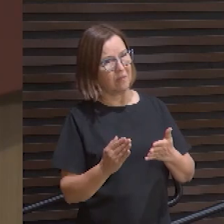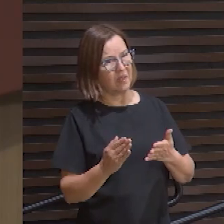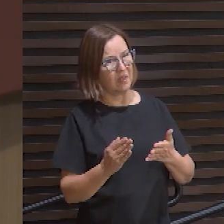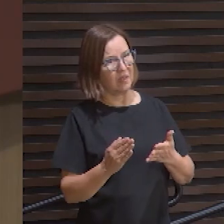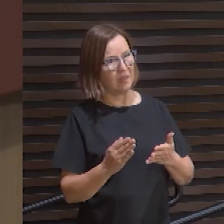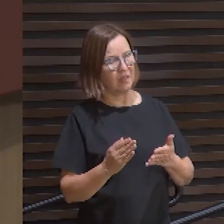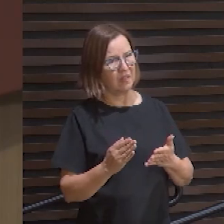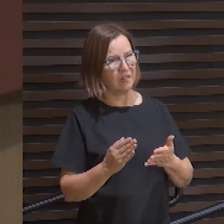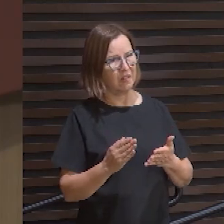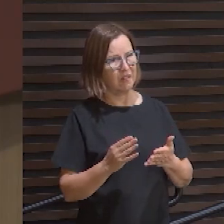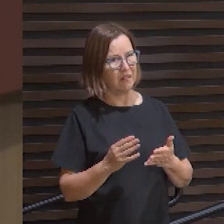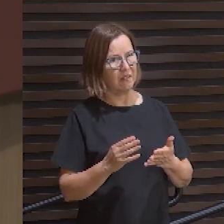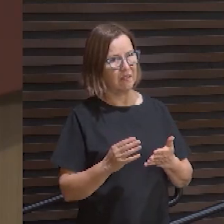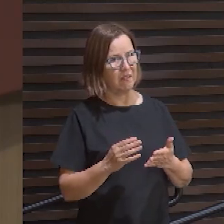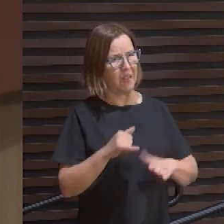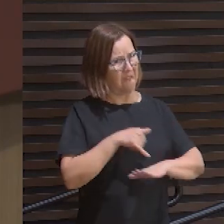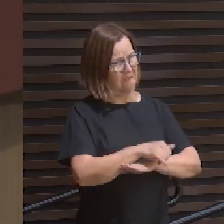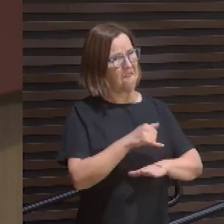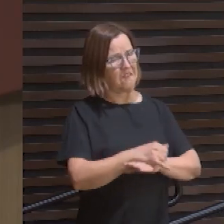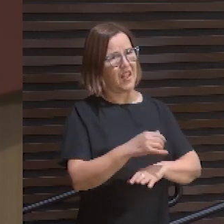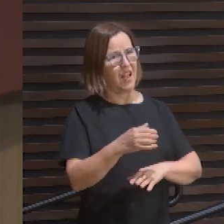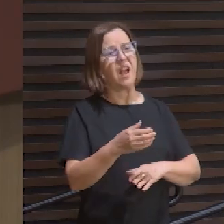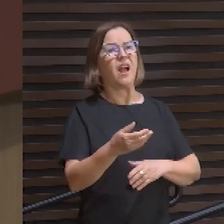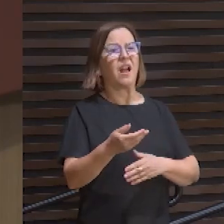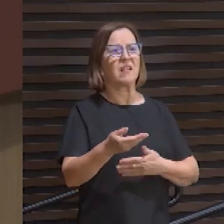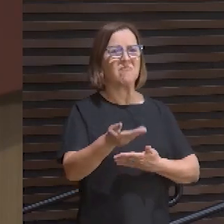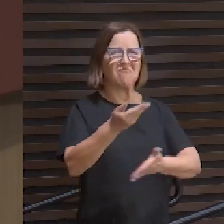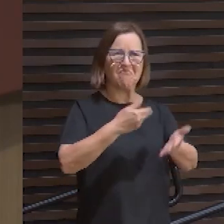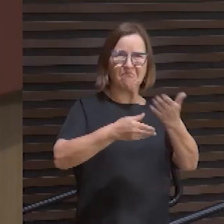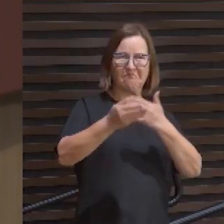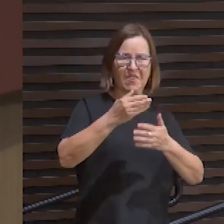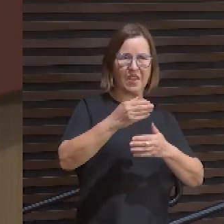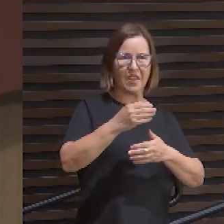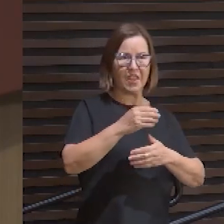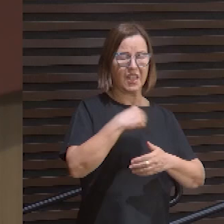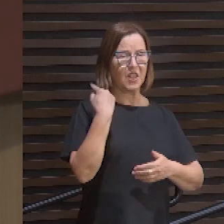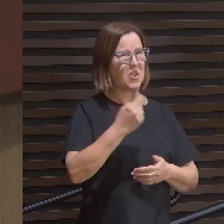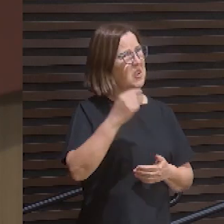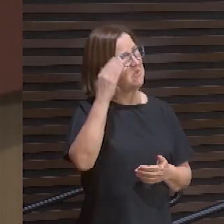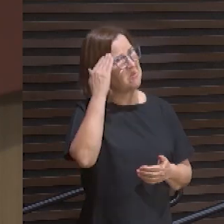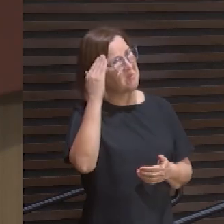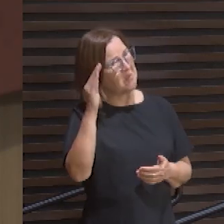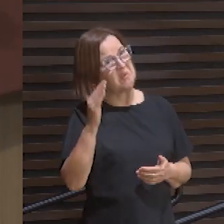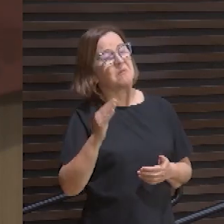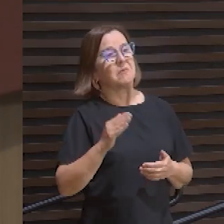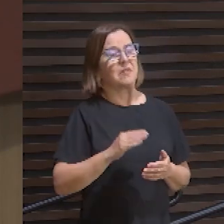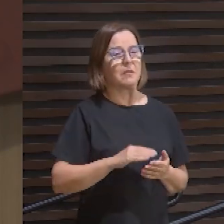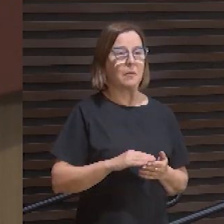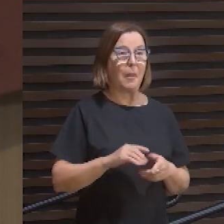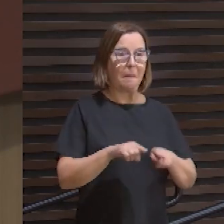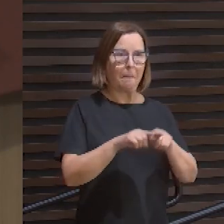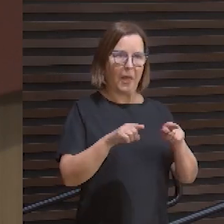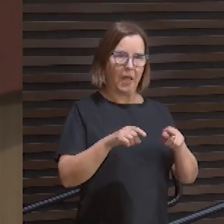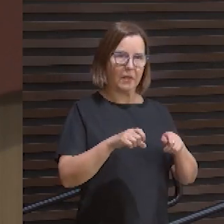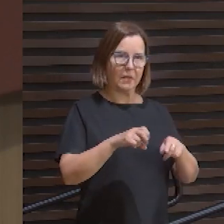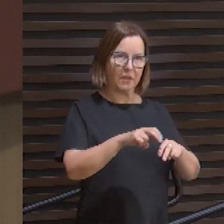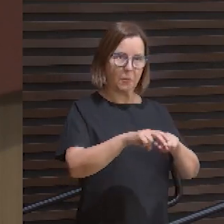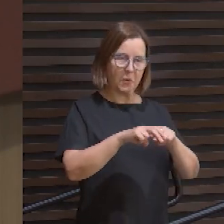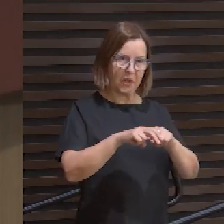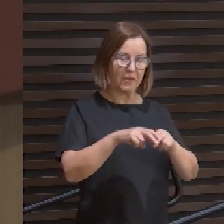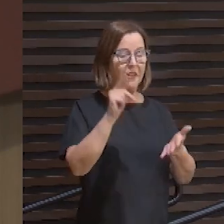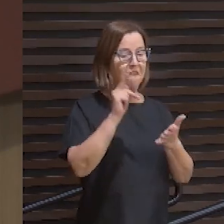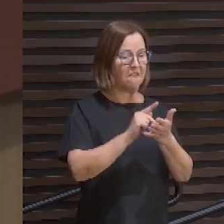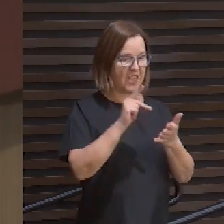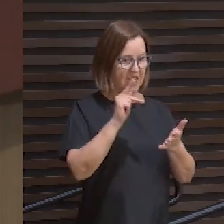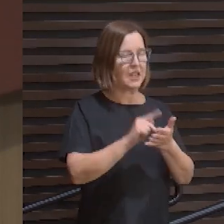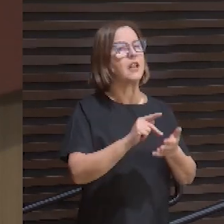incapacidade de relacionamento que a gente não soube agir. Mas pela dureza da palavra, a verdade da